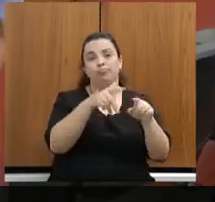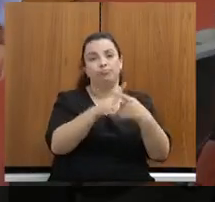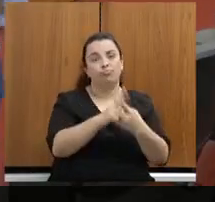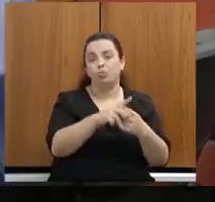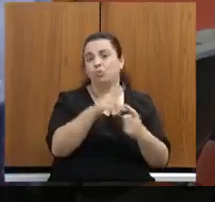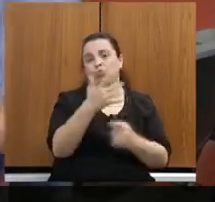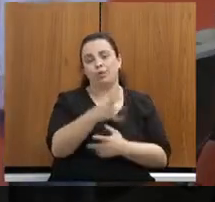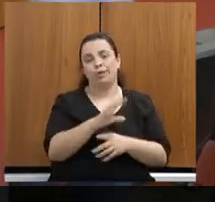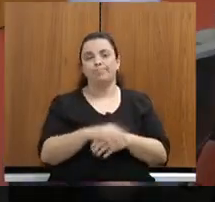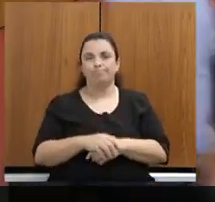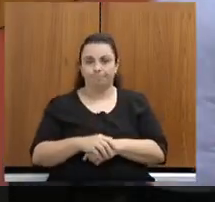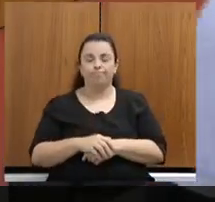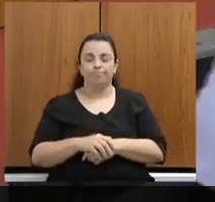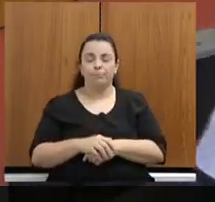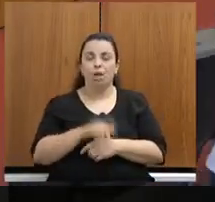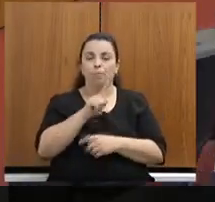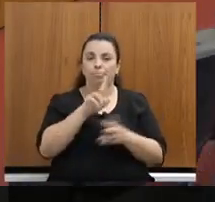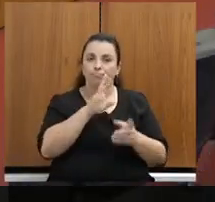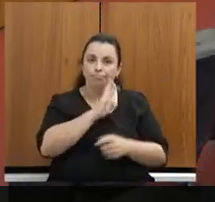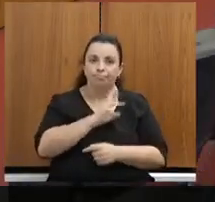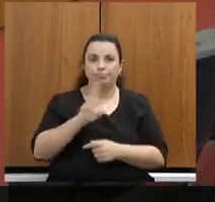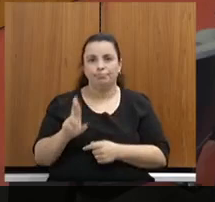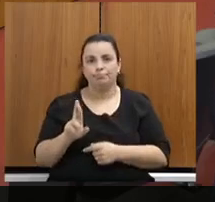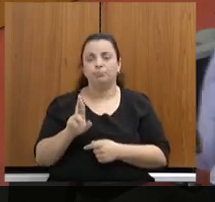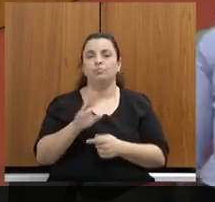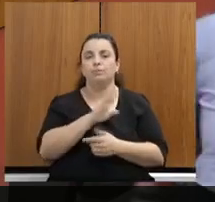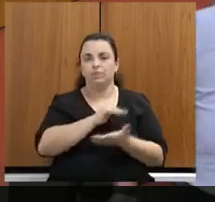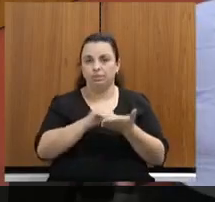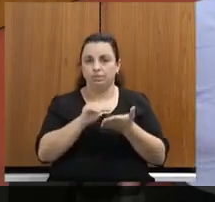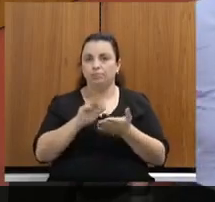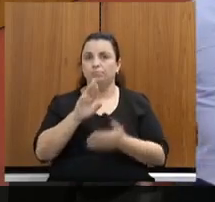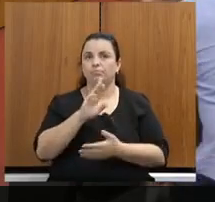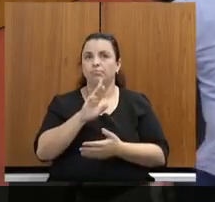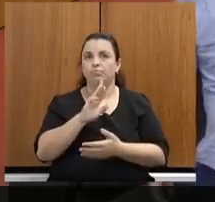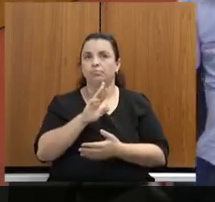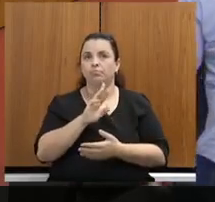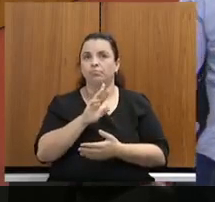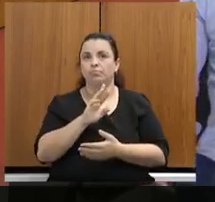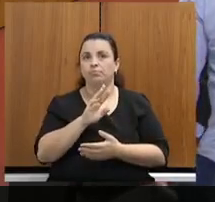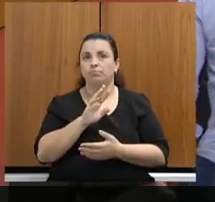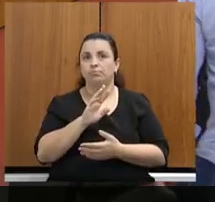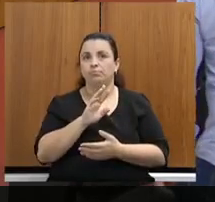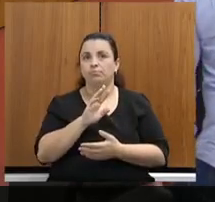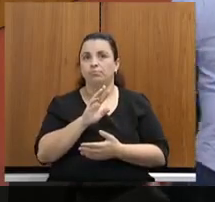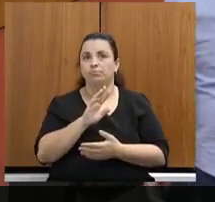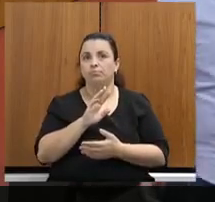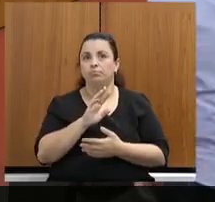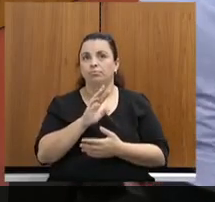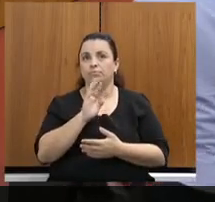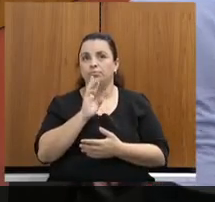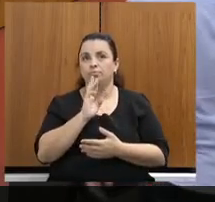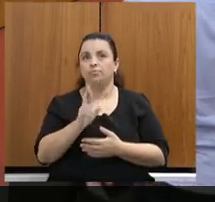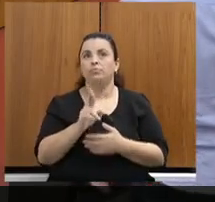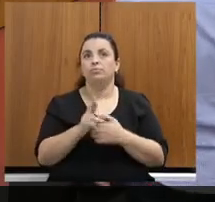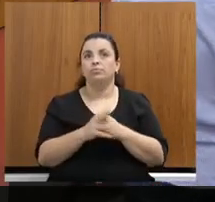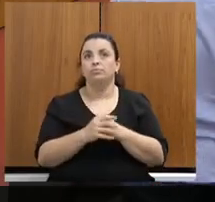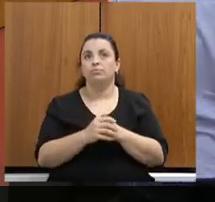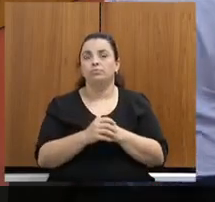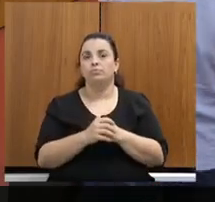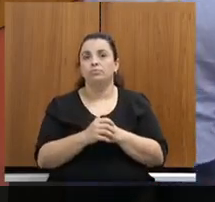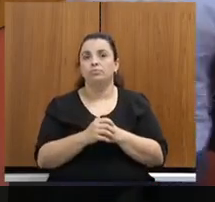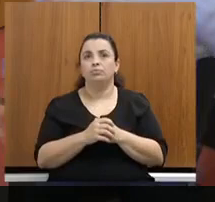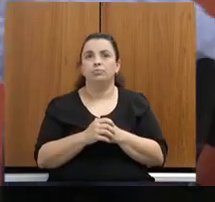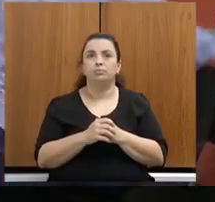com as respostas e considerações finais por gentileza Tá bom eu gostaria